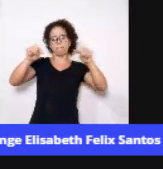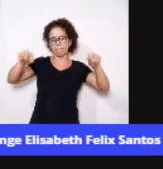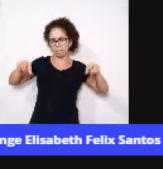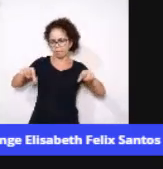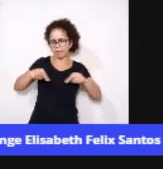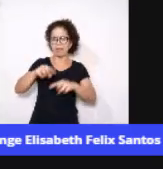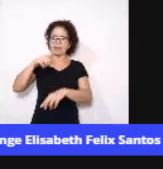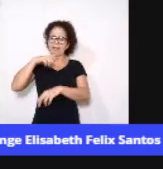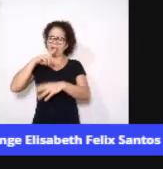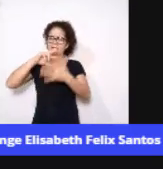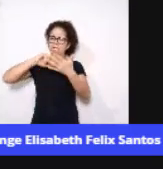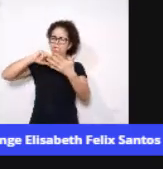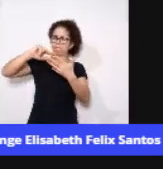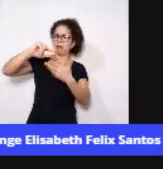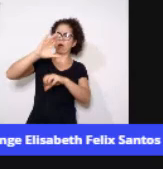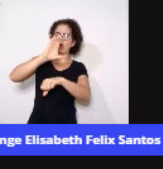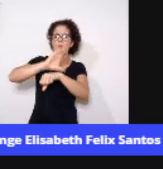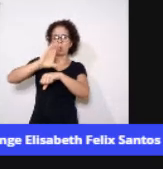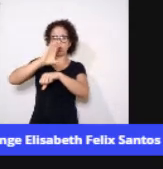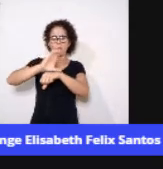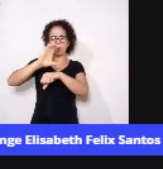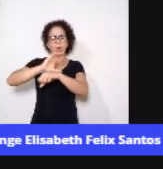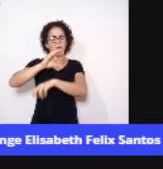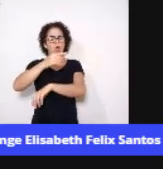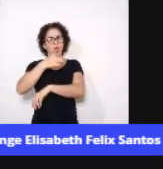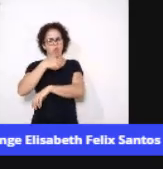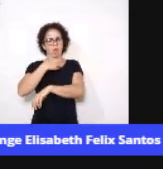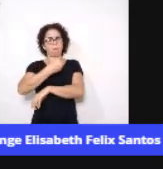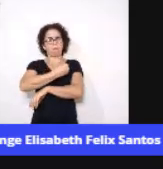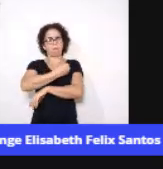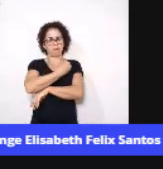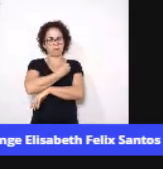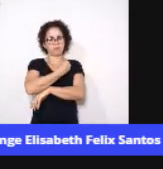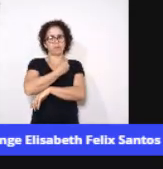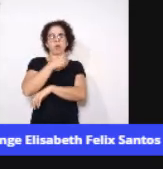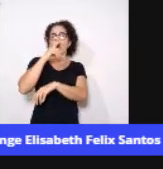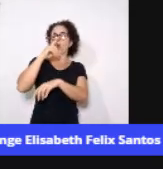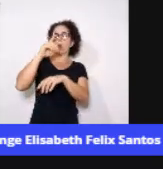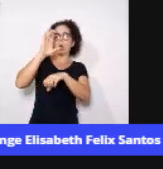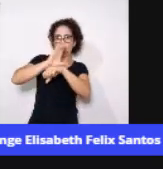vários cursos que eu participei e cursos que eu criei.